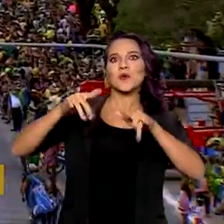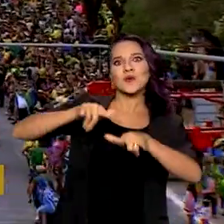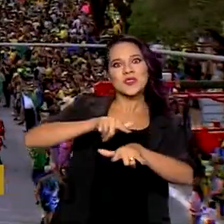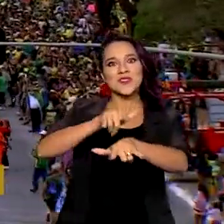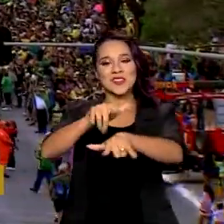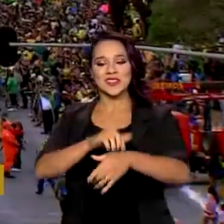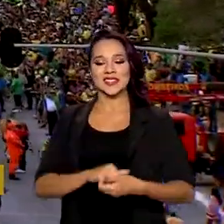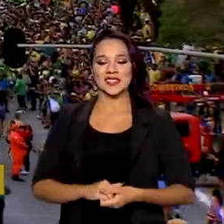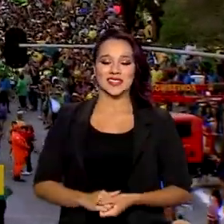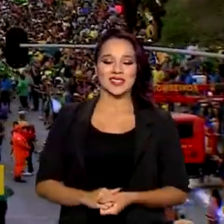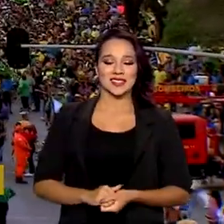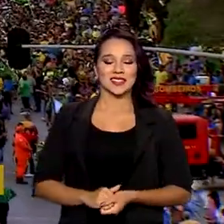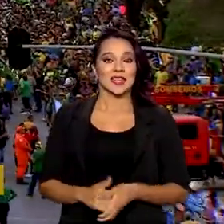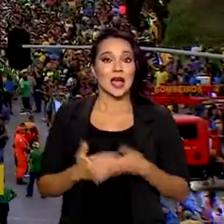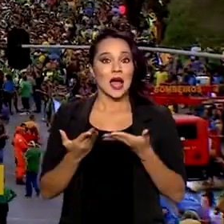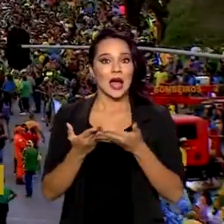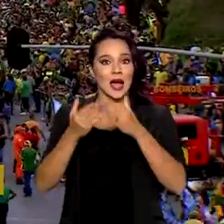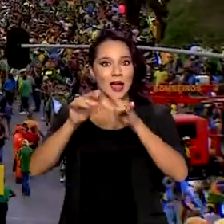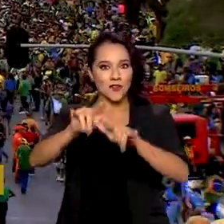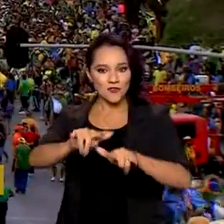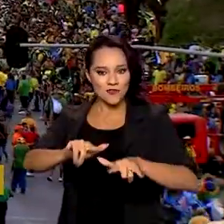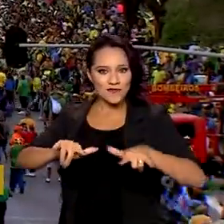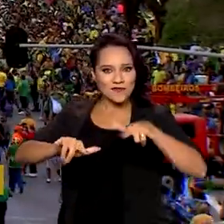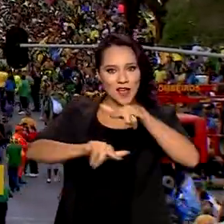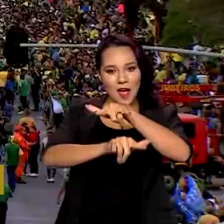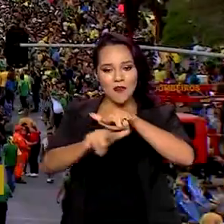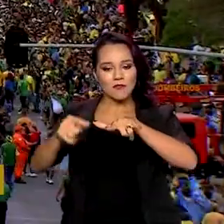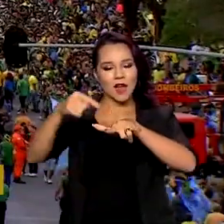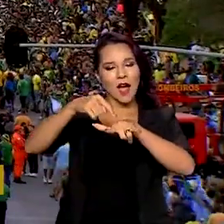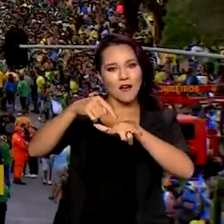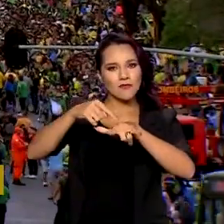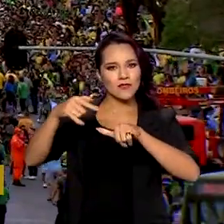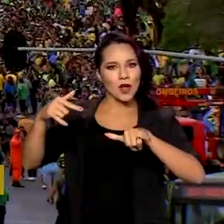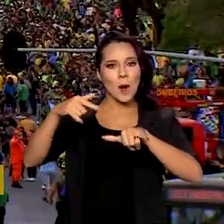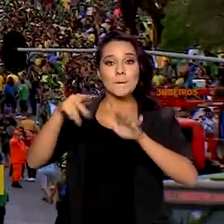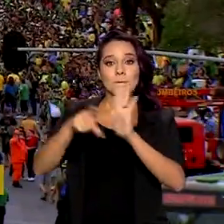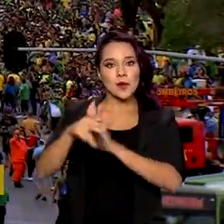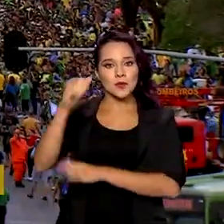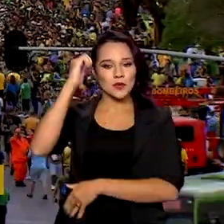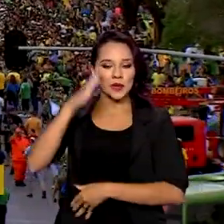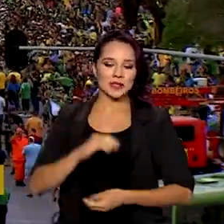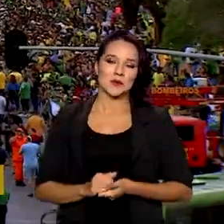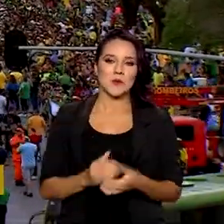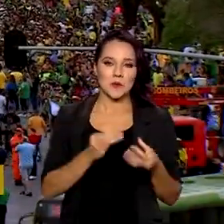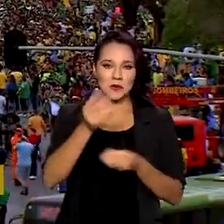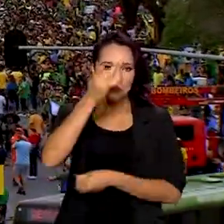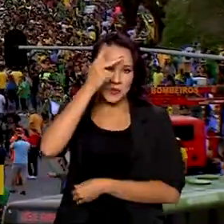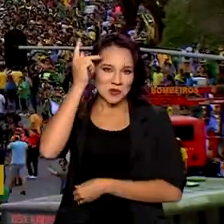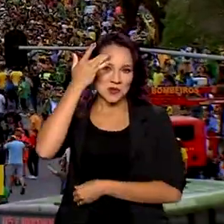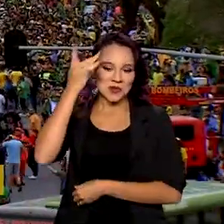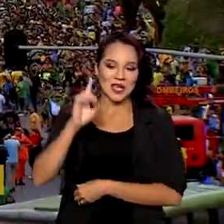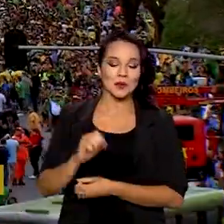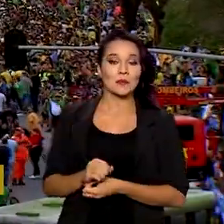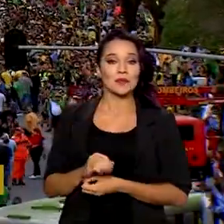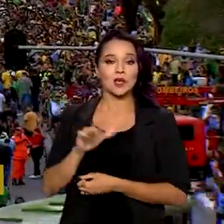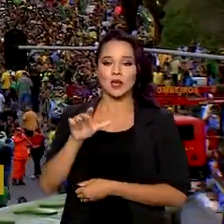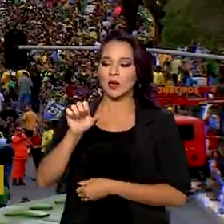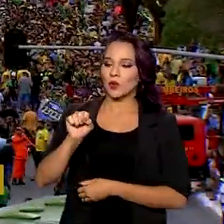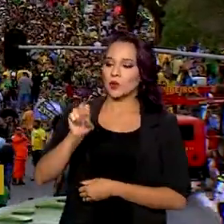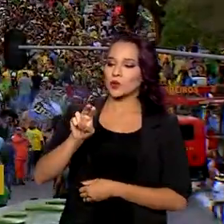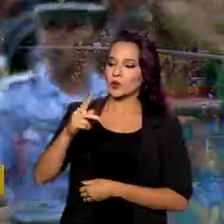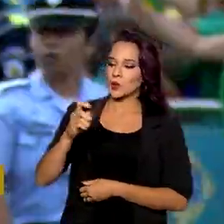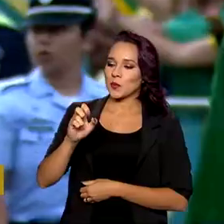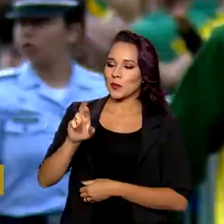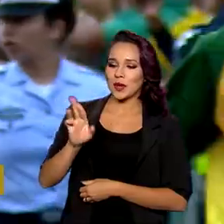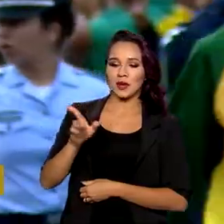possui. A aeronave é uma aeronave brasileira. Muita gente não sabe ainda que o Super Tucano, que o A-29